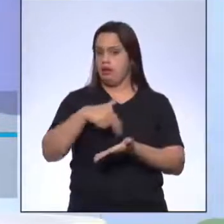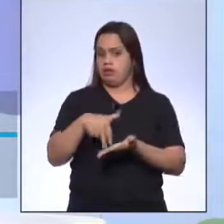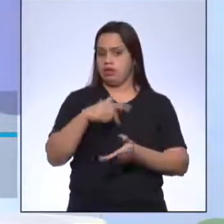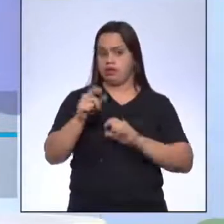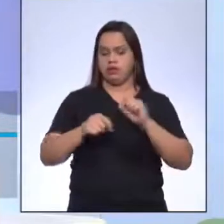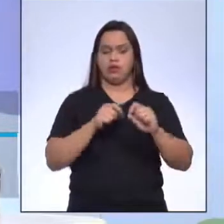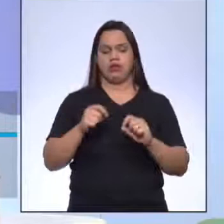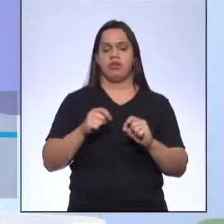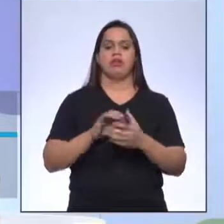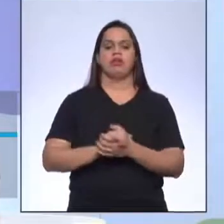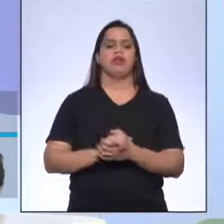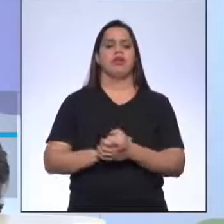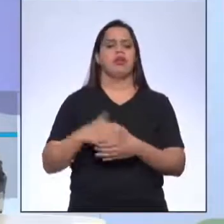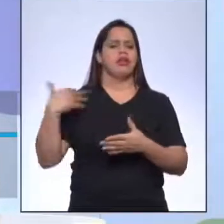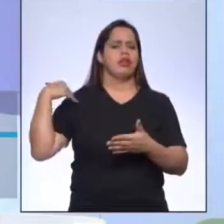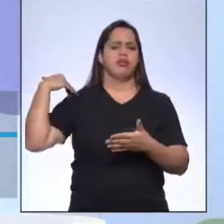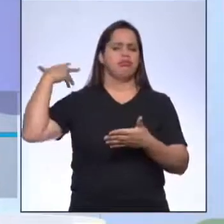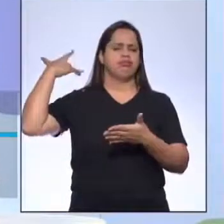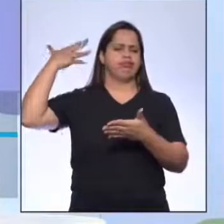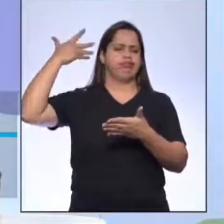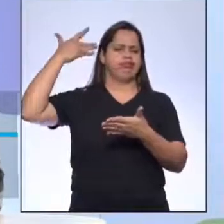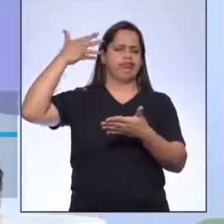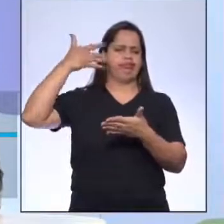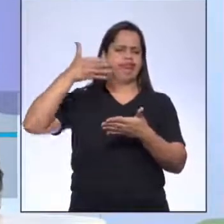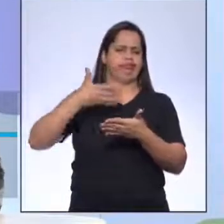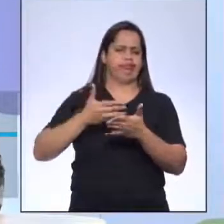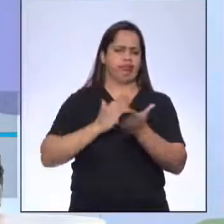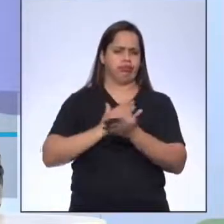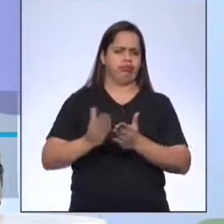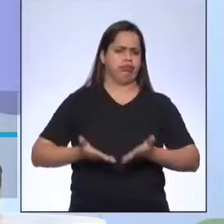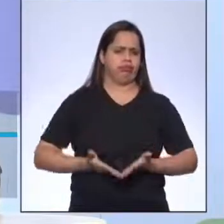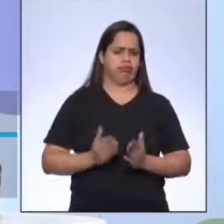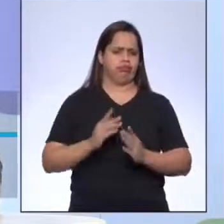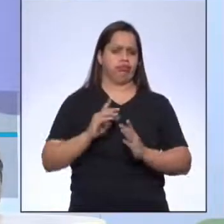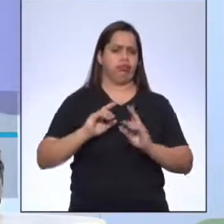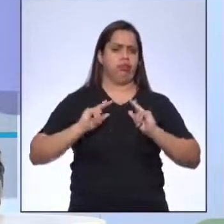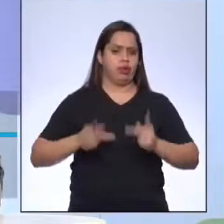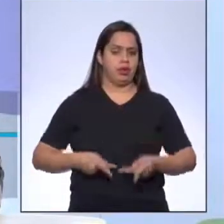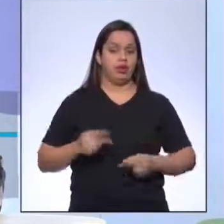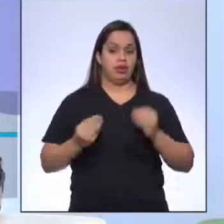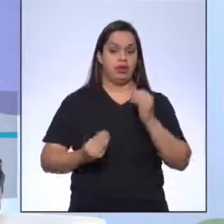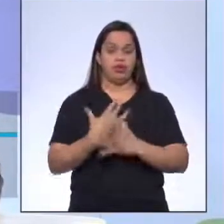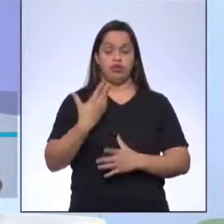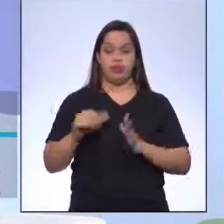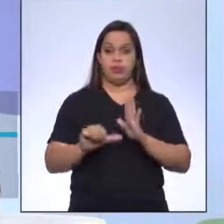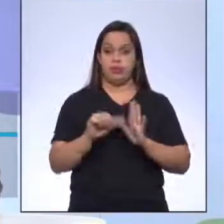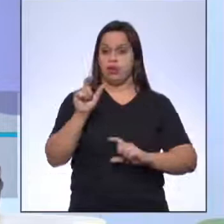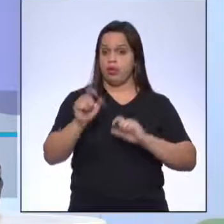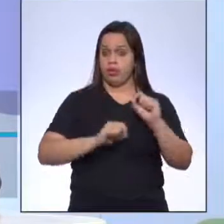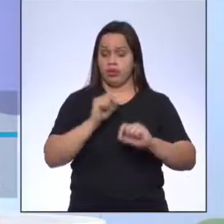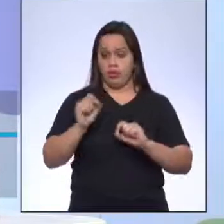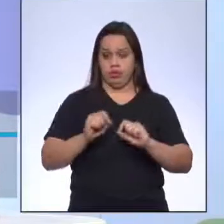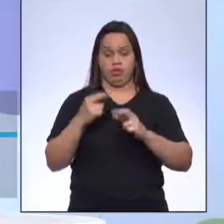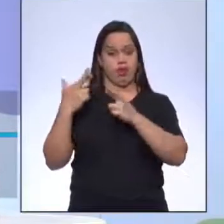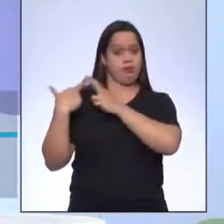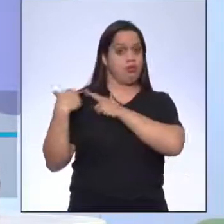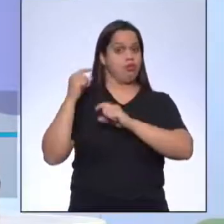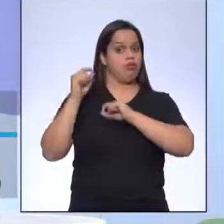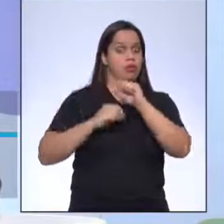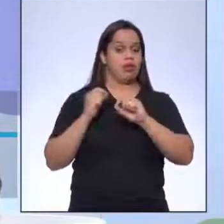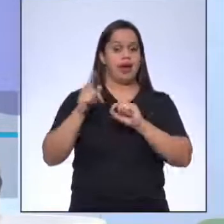né, desde os primórdios da humanidade, a dança ela surge primeiro com uma função muito importante, a função